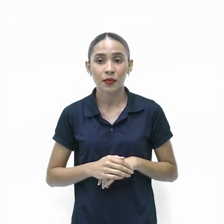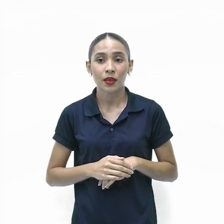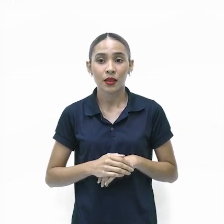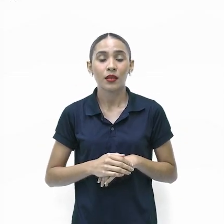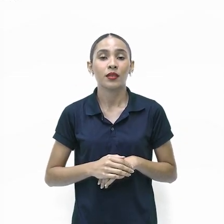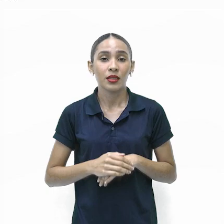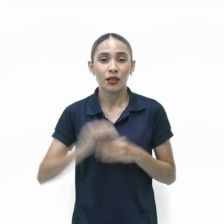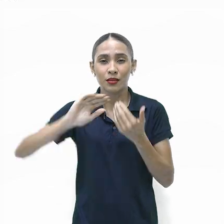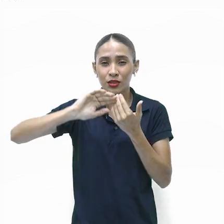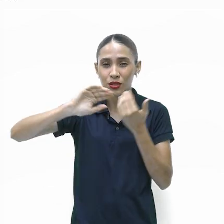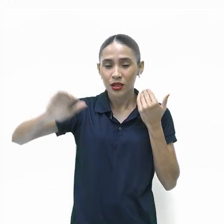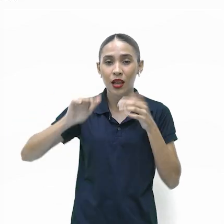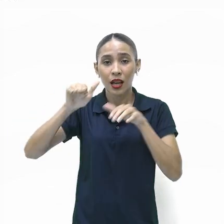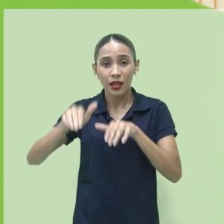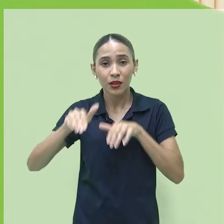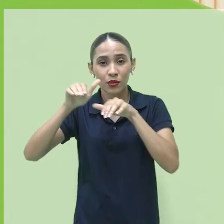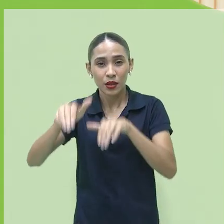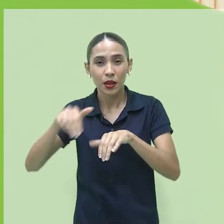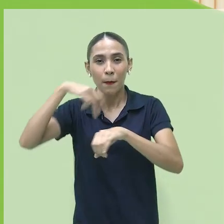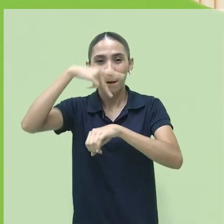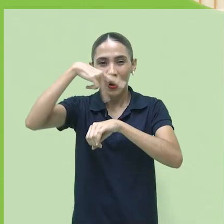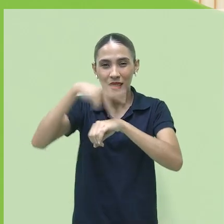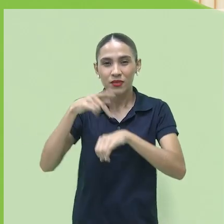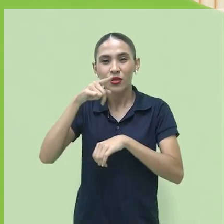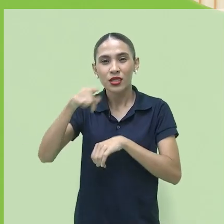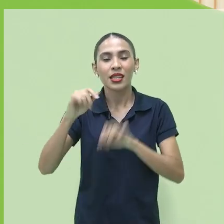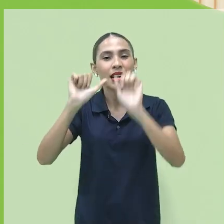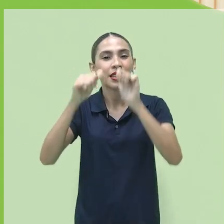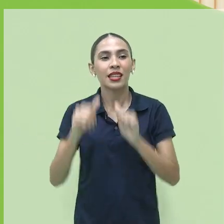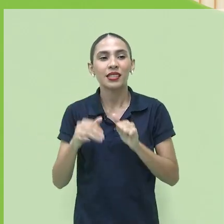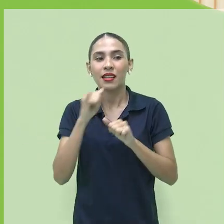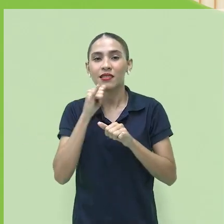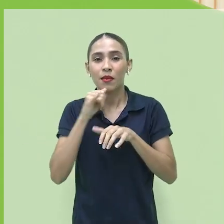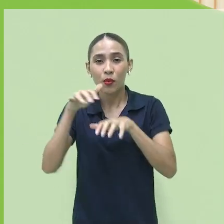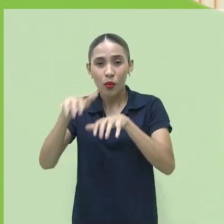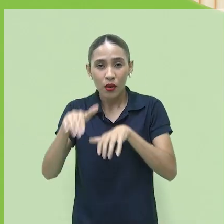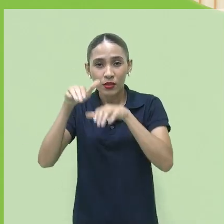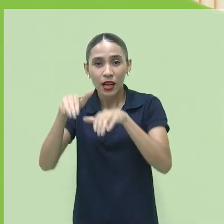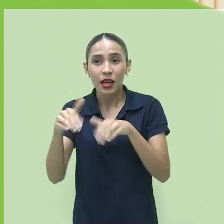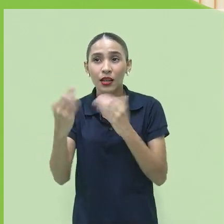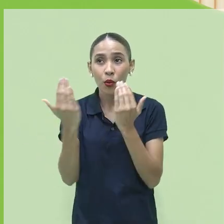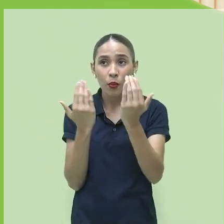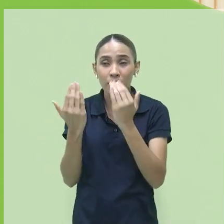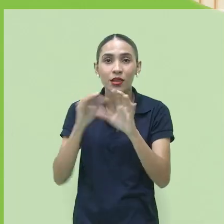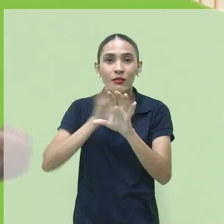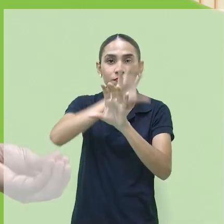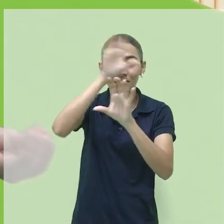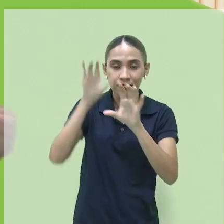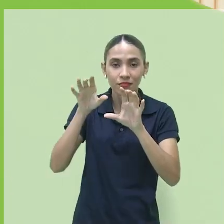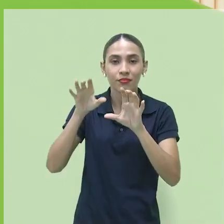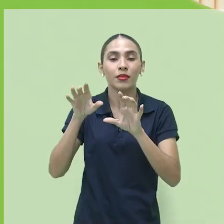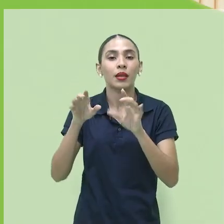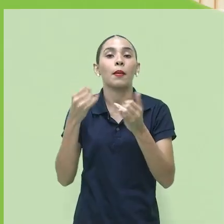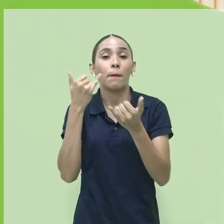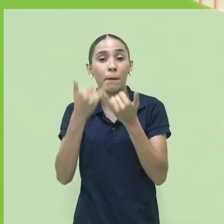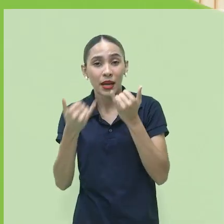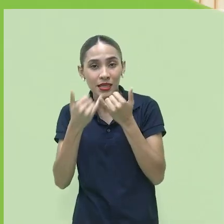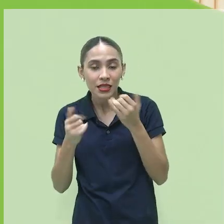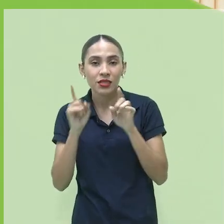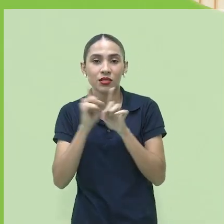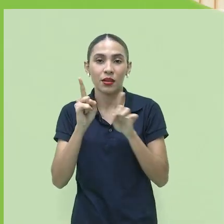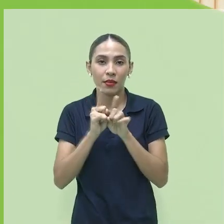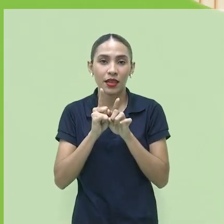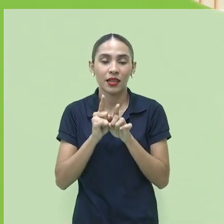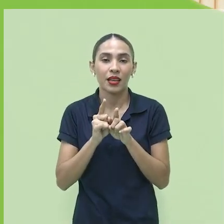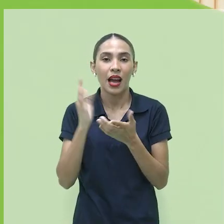estão longe da Austrália, por exemplo, né? Quando você faz uma observação da Austrália com outros continentes, nós vamos ter também